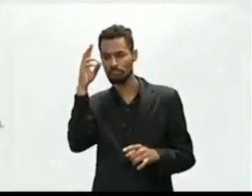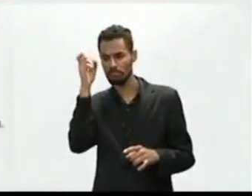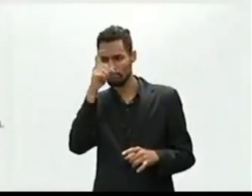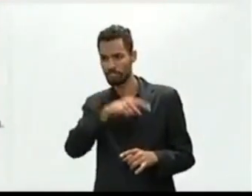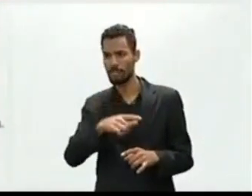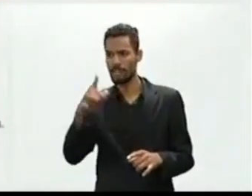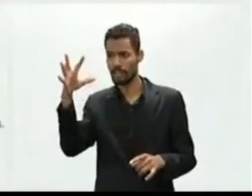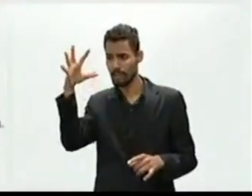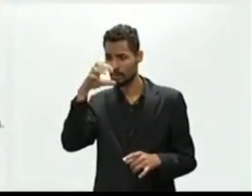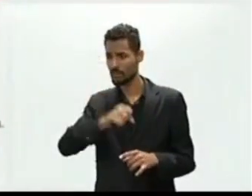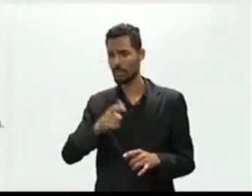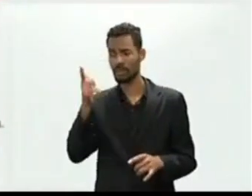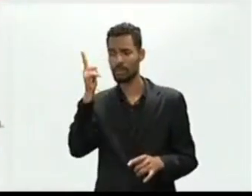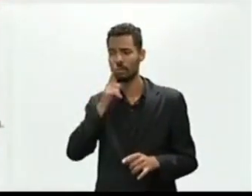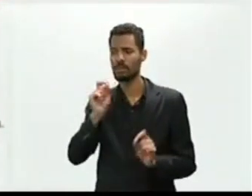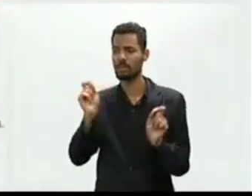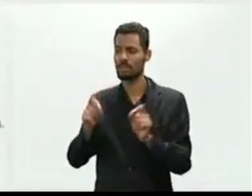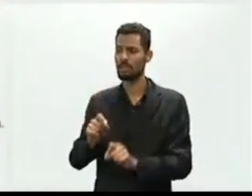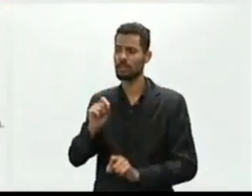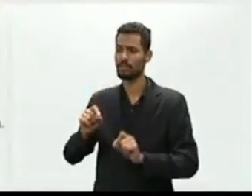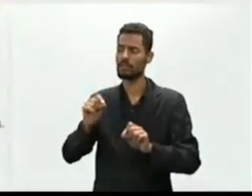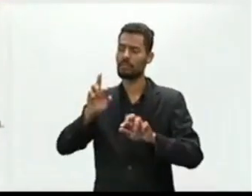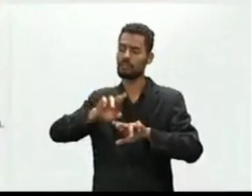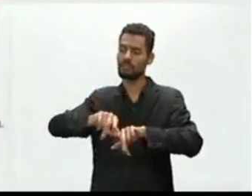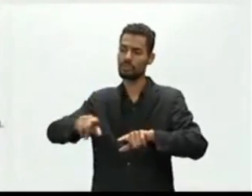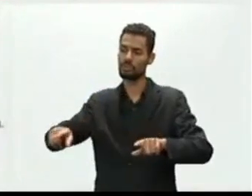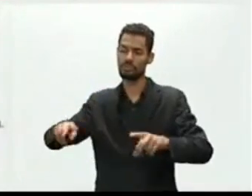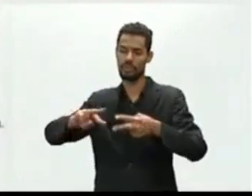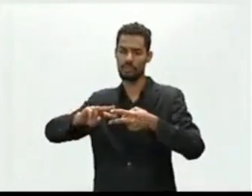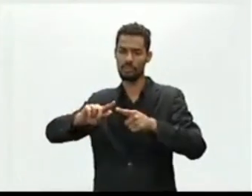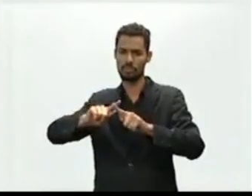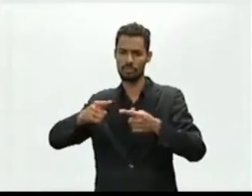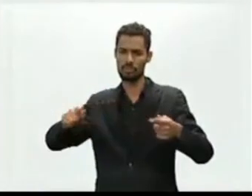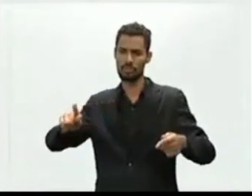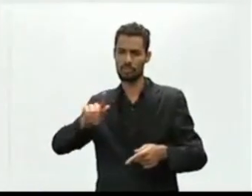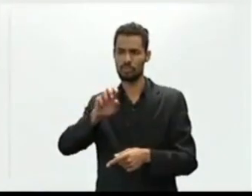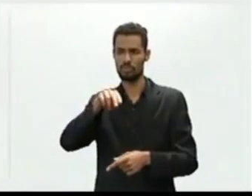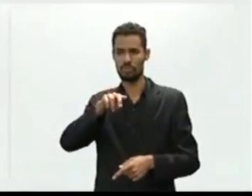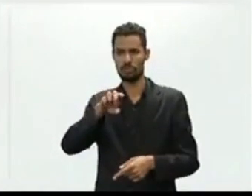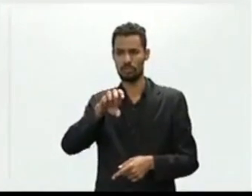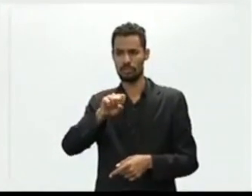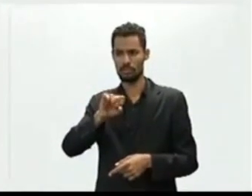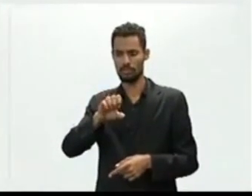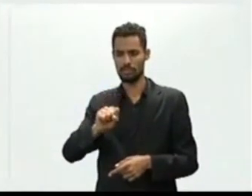diferentes posições e colocar depois ali diferentes genes, tá?